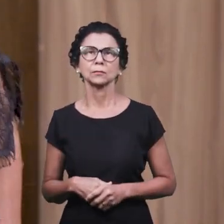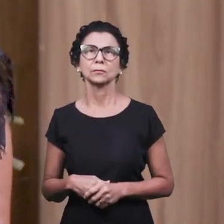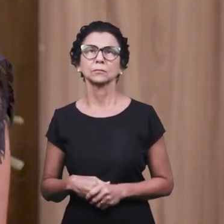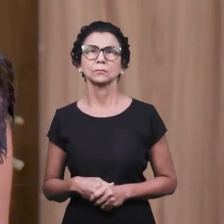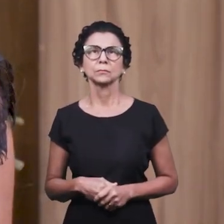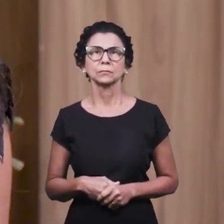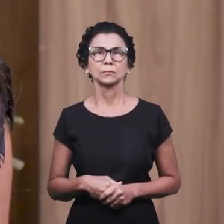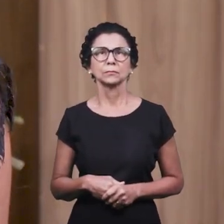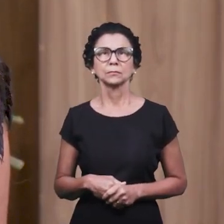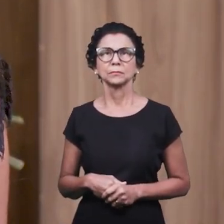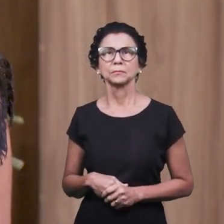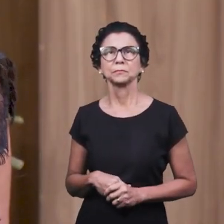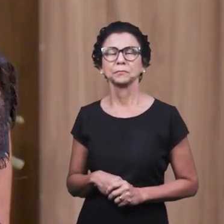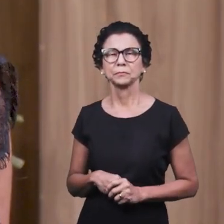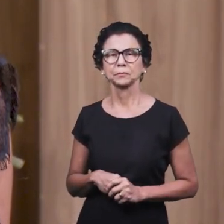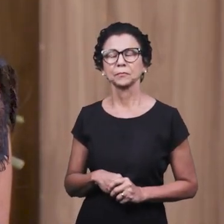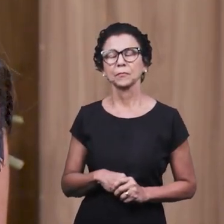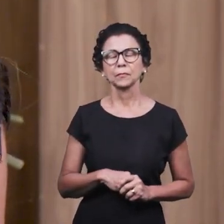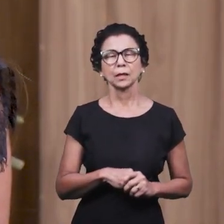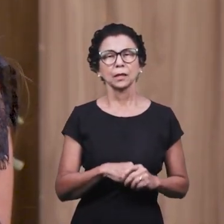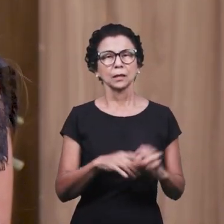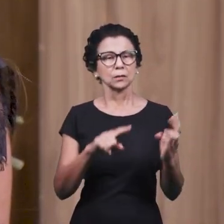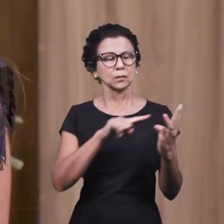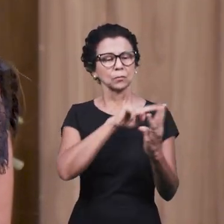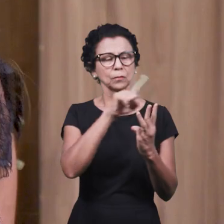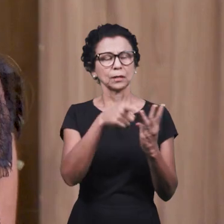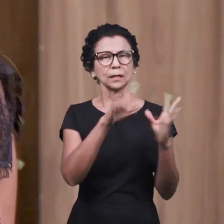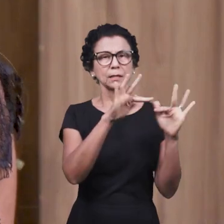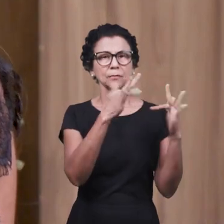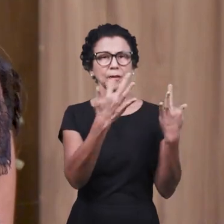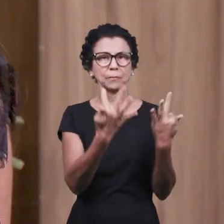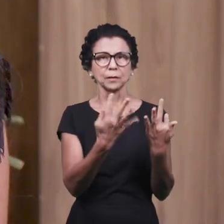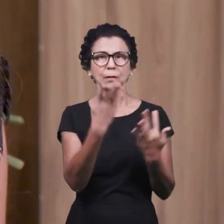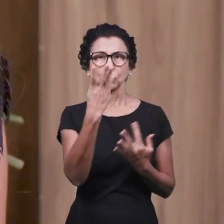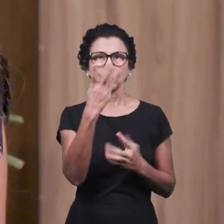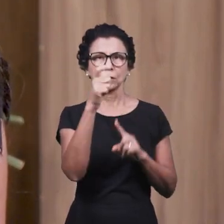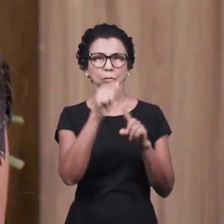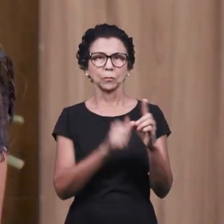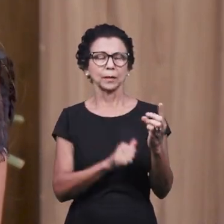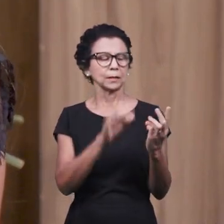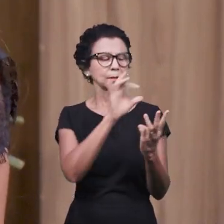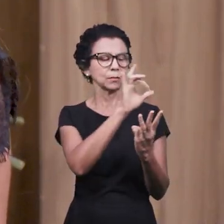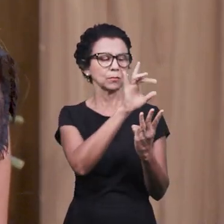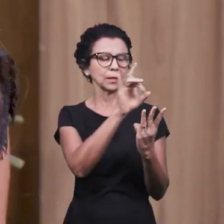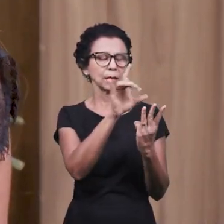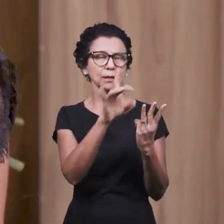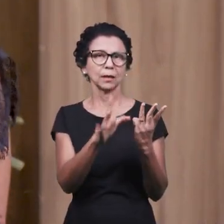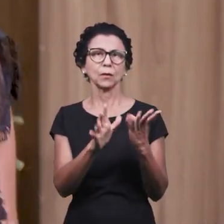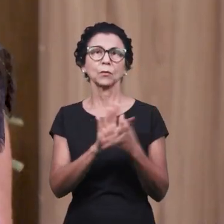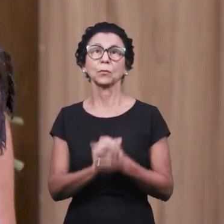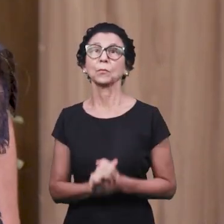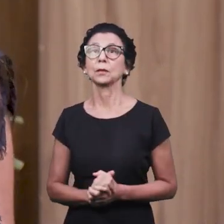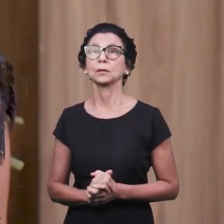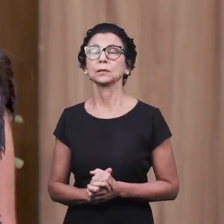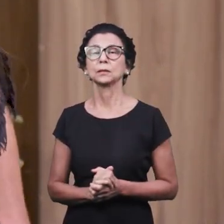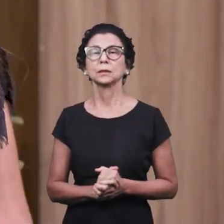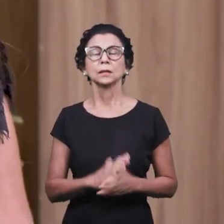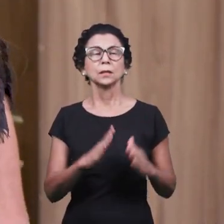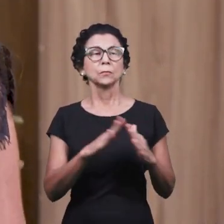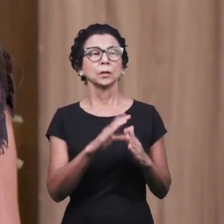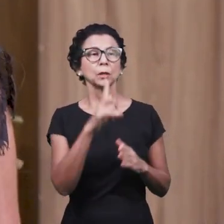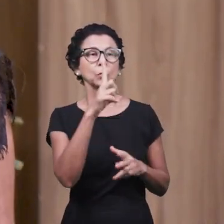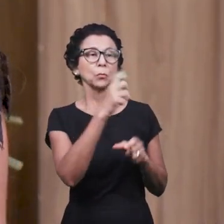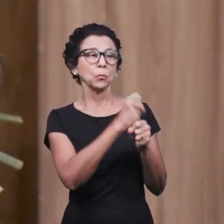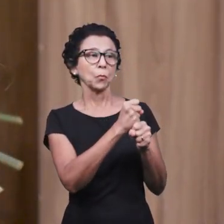3 famílias, eram 4 meses em cada família. E foi muito maravilhoso, muito, muito, muito. Uma cidade, eu morei 1 ano na França, na cidade